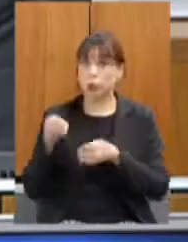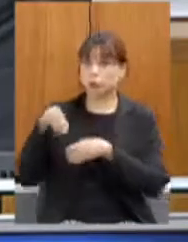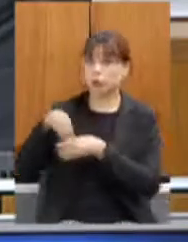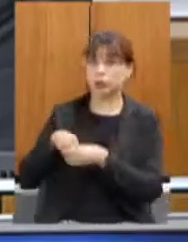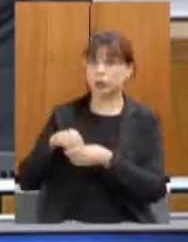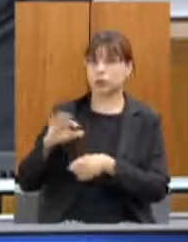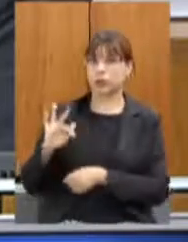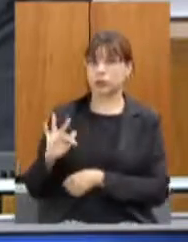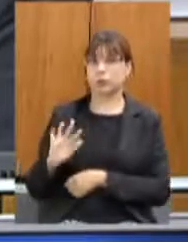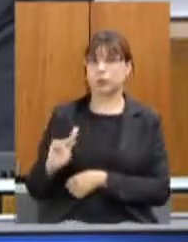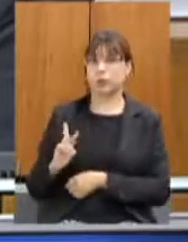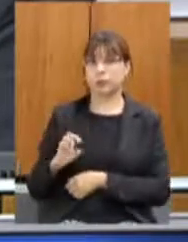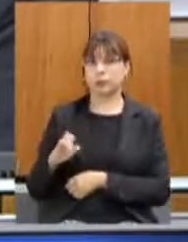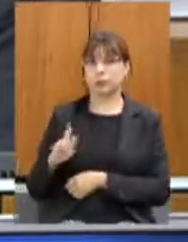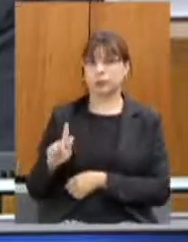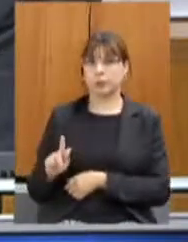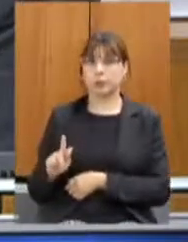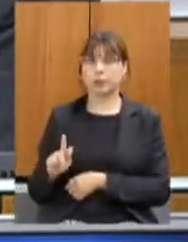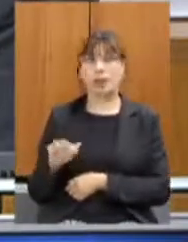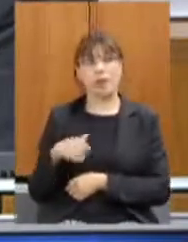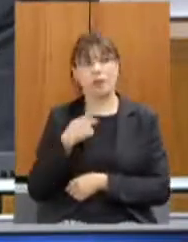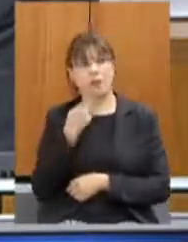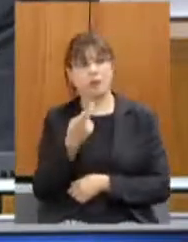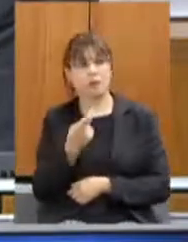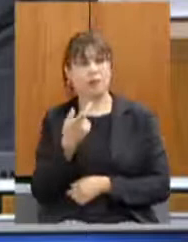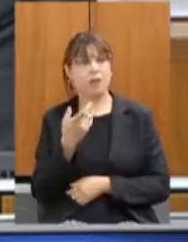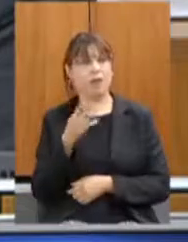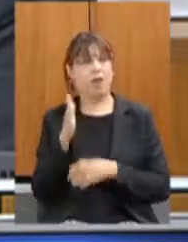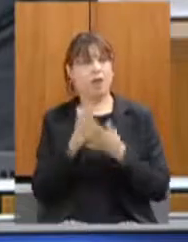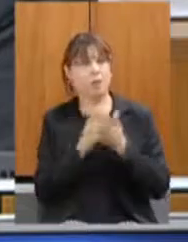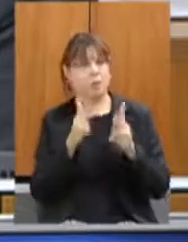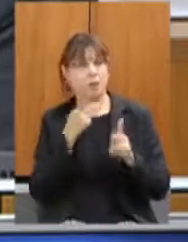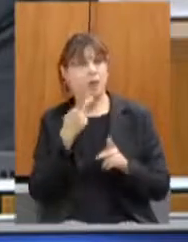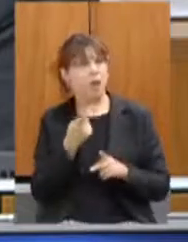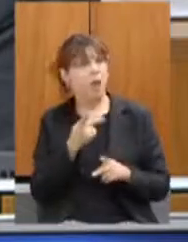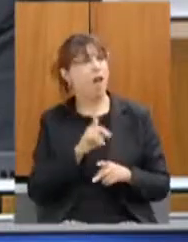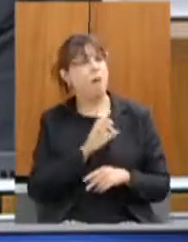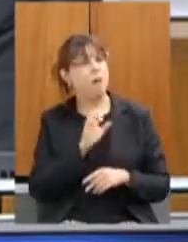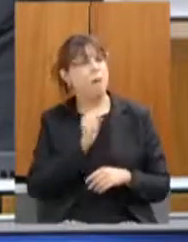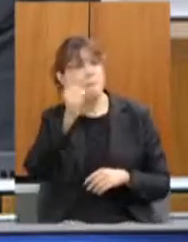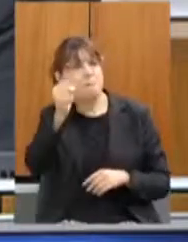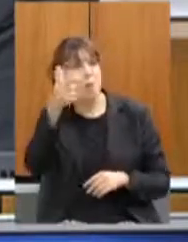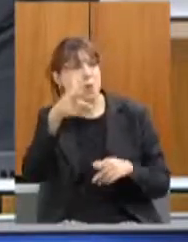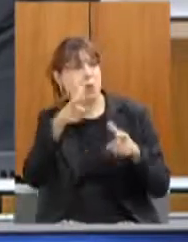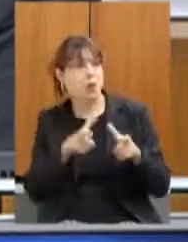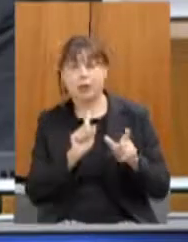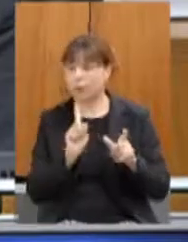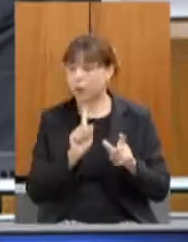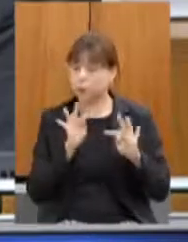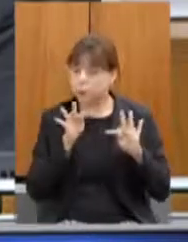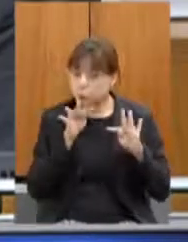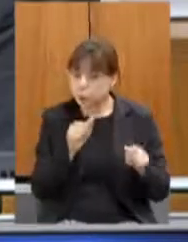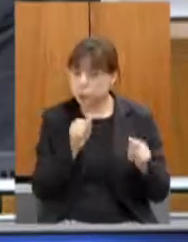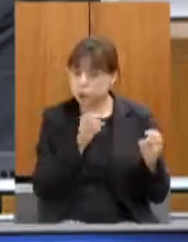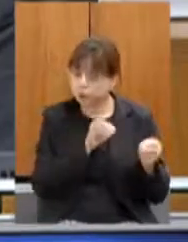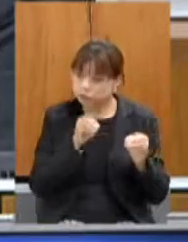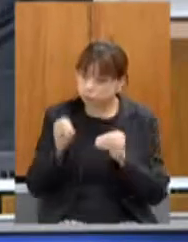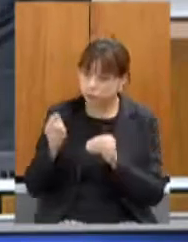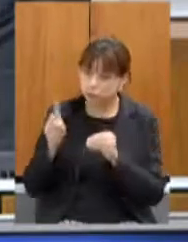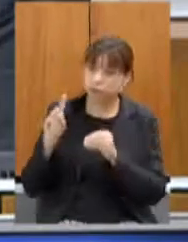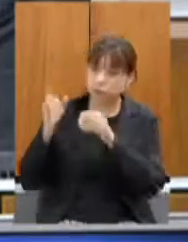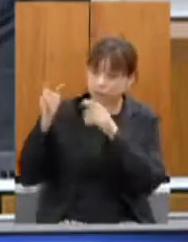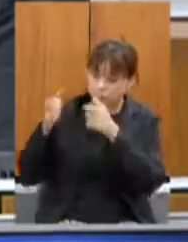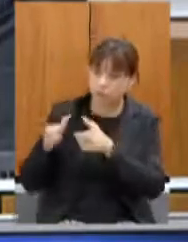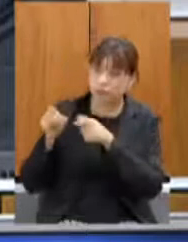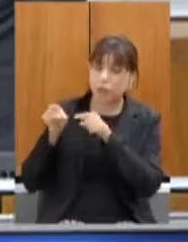cheguei a ver alguns armas encaminhou para algum outro lugar não não não houve todos foram para redefenir justamente para